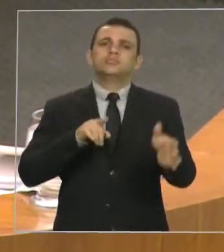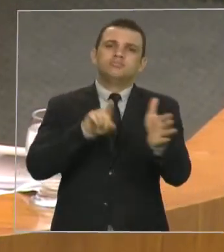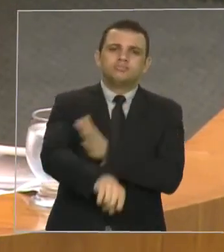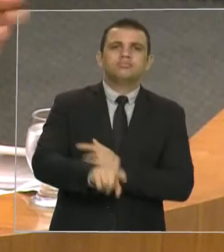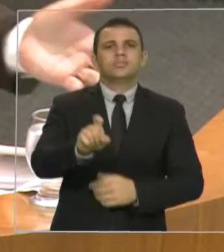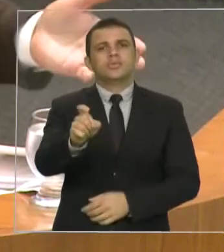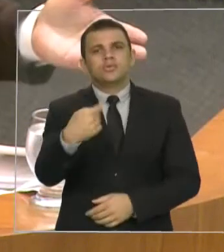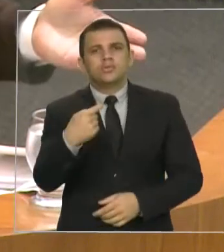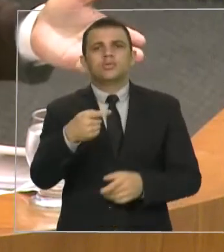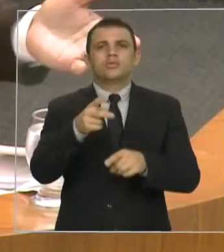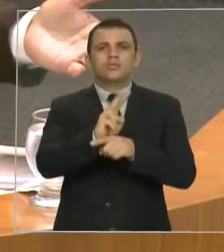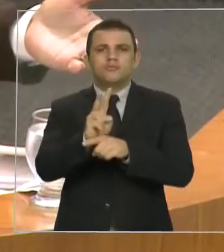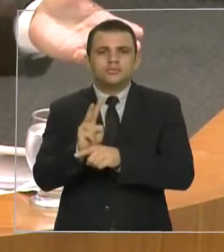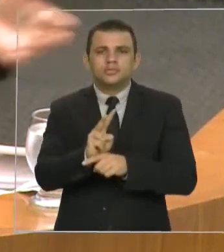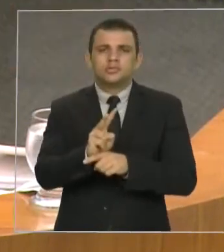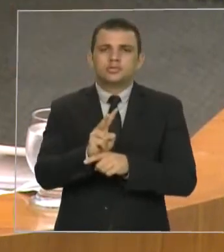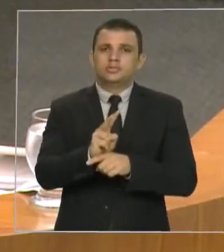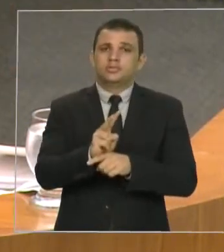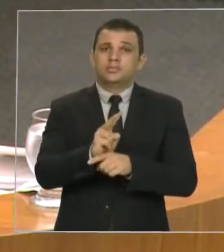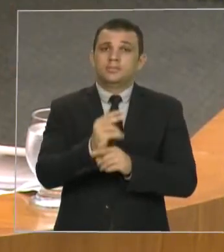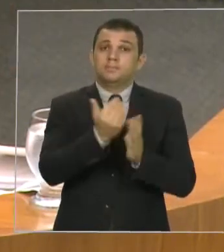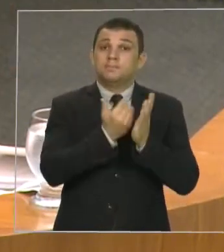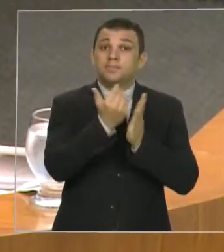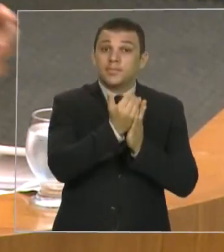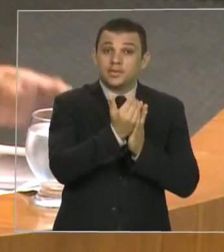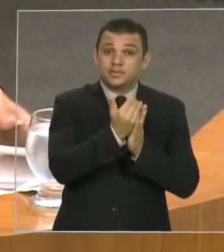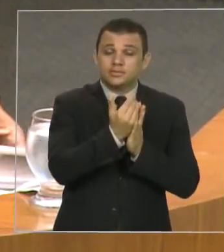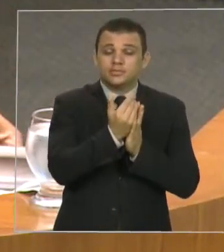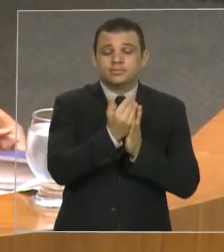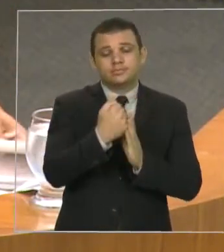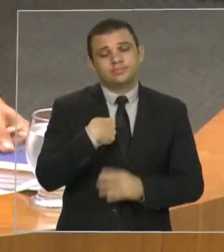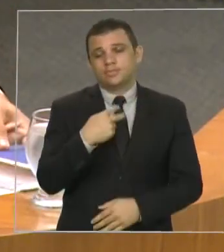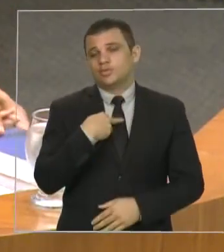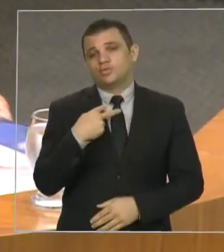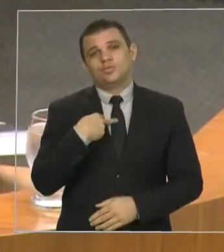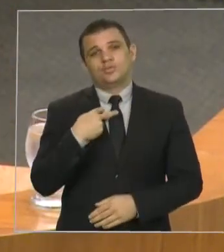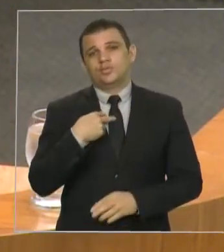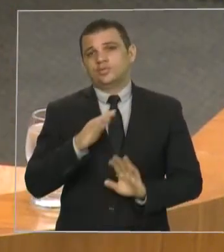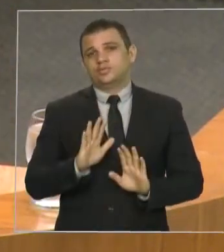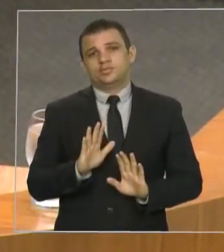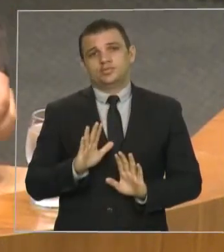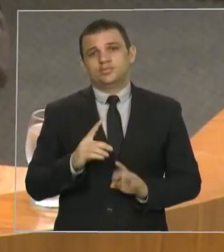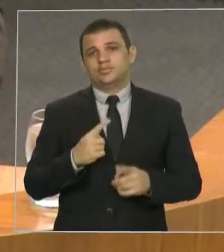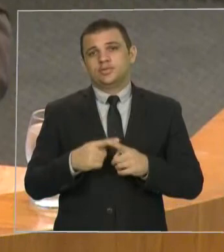fiscalizar. Mais do que isso, infelizmente, eu não posso fazer e